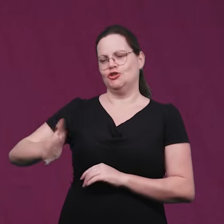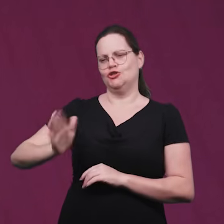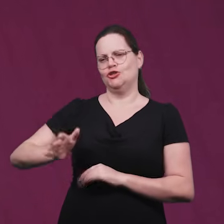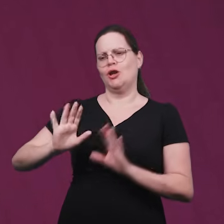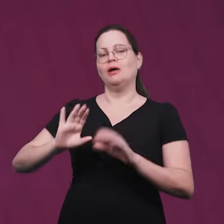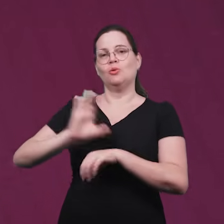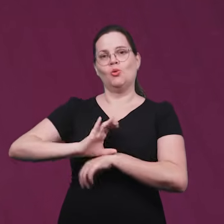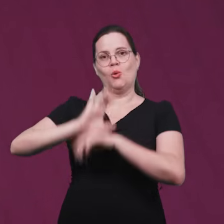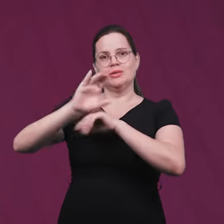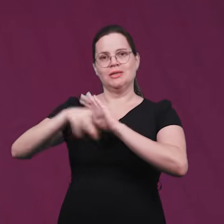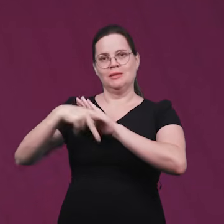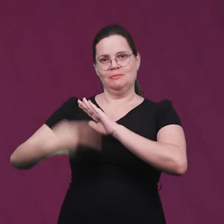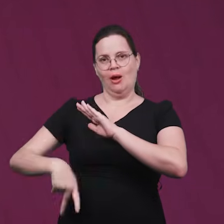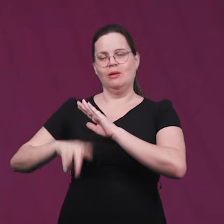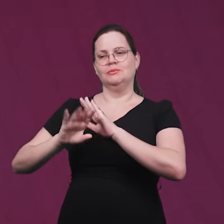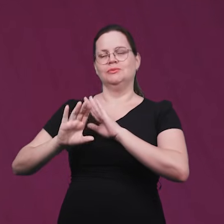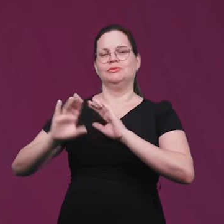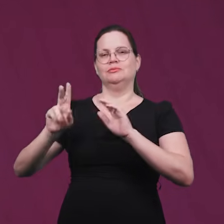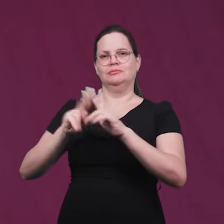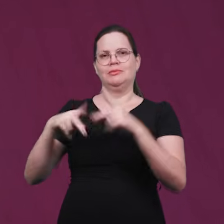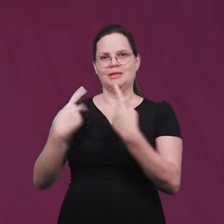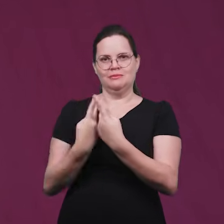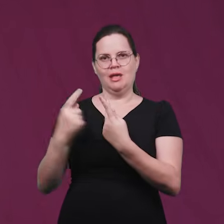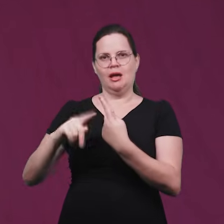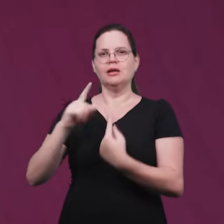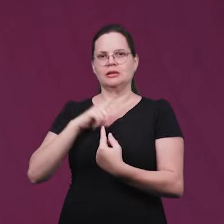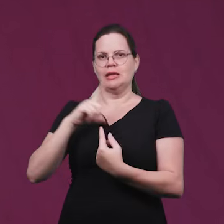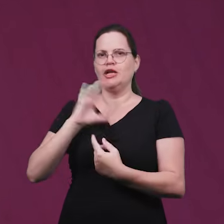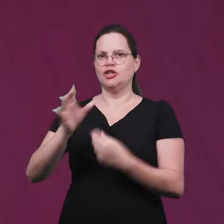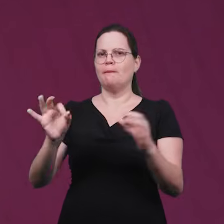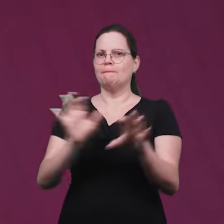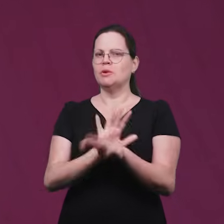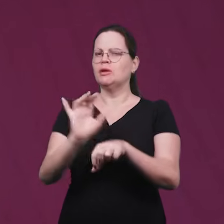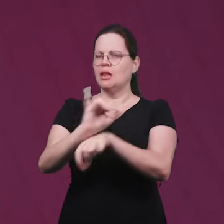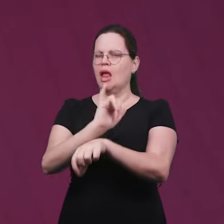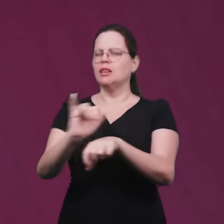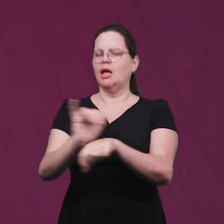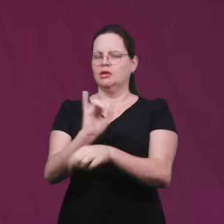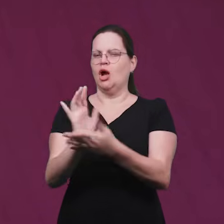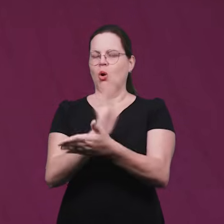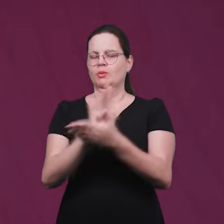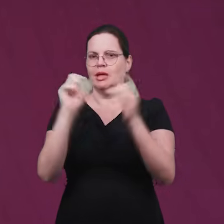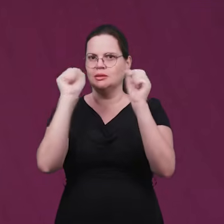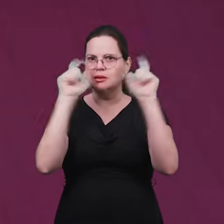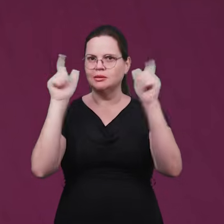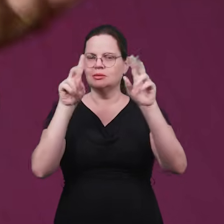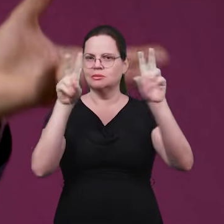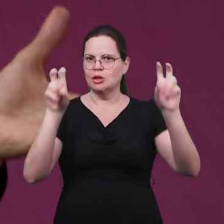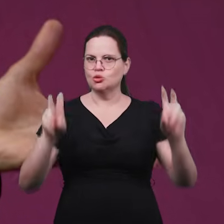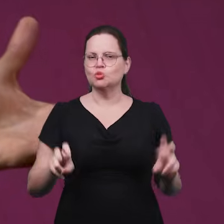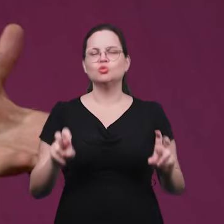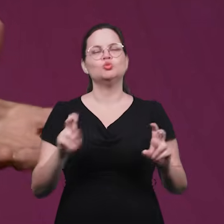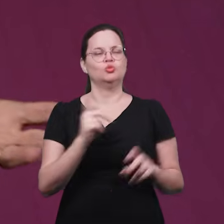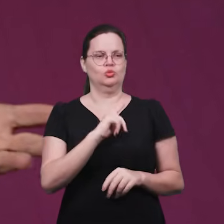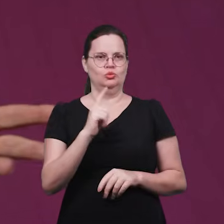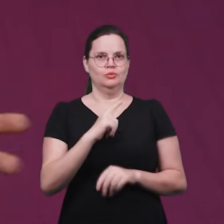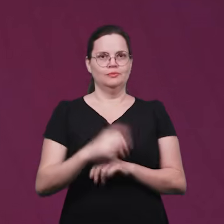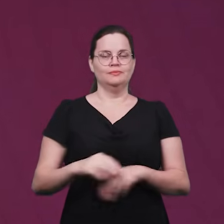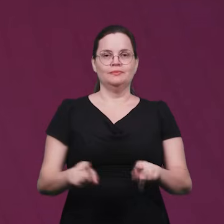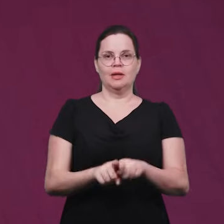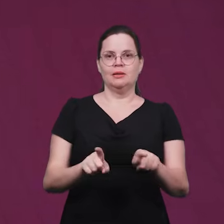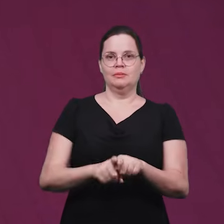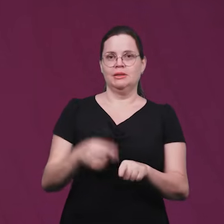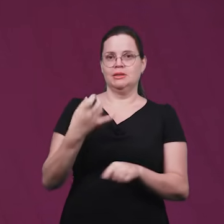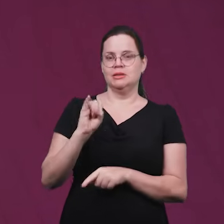dúvidas, o Conselho da Igreja está muito bem atento a essa situação e quaisquer outras